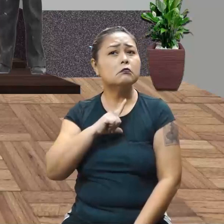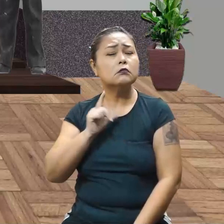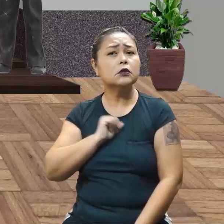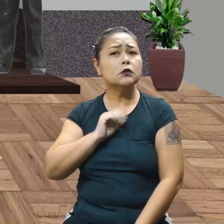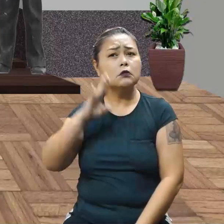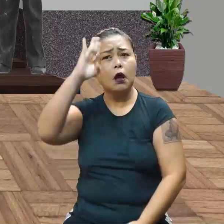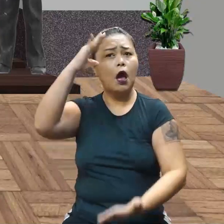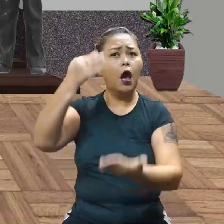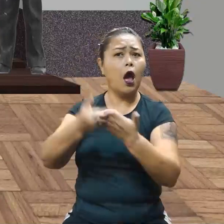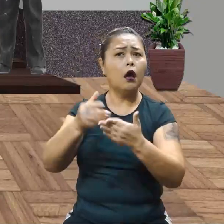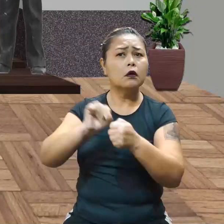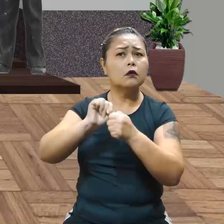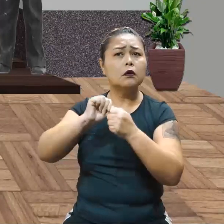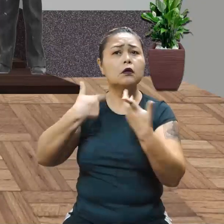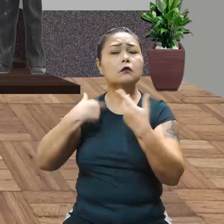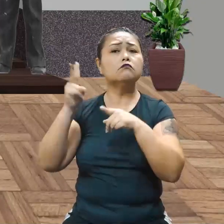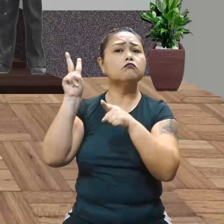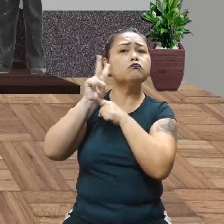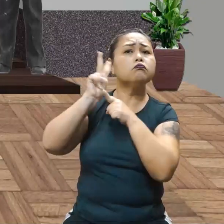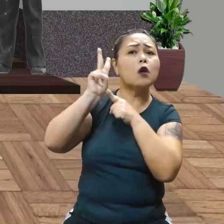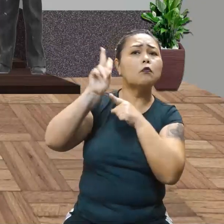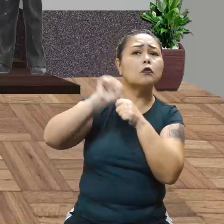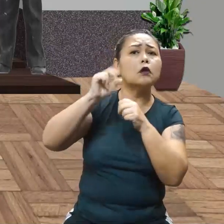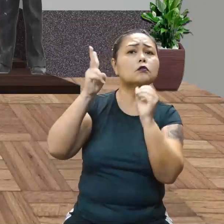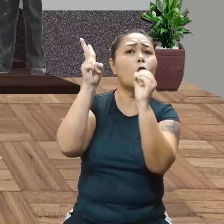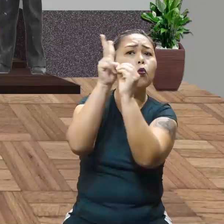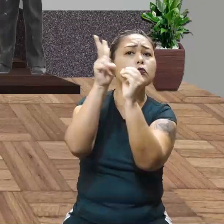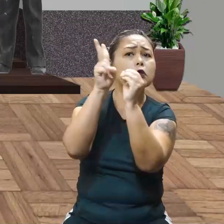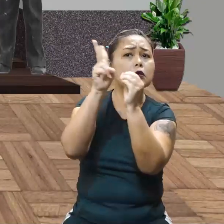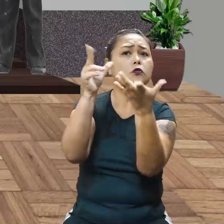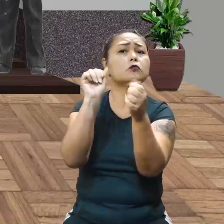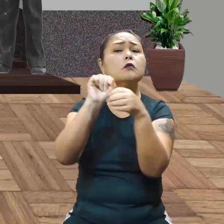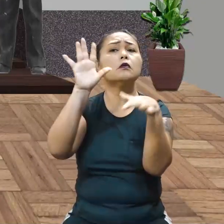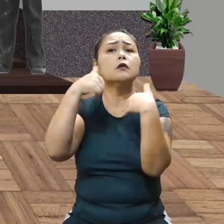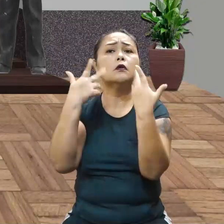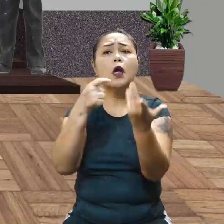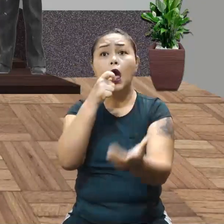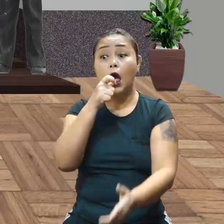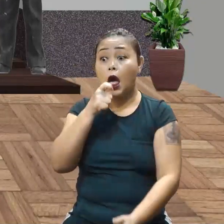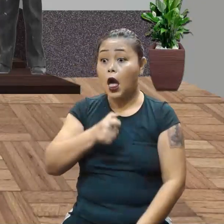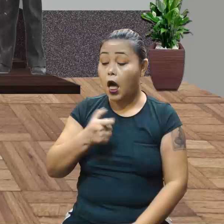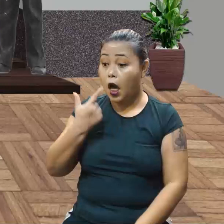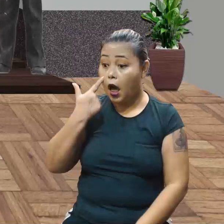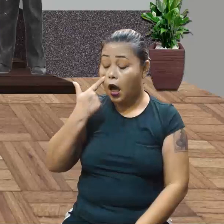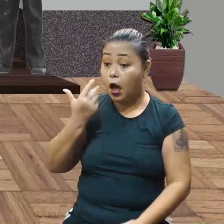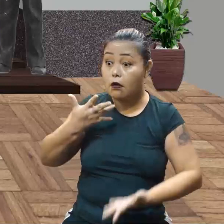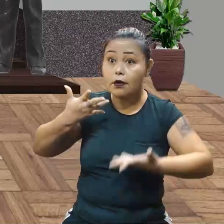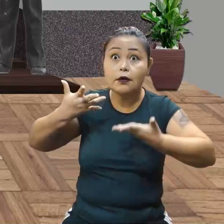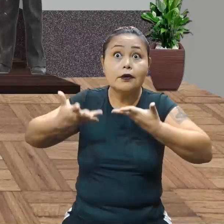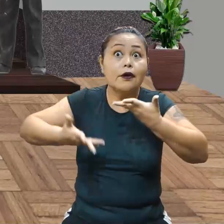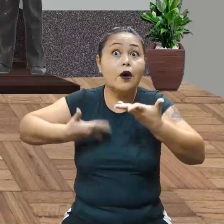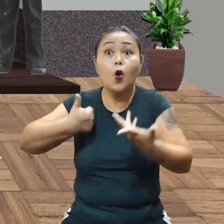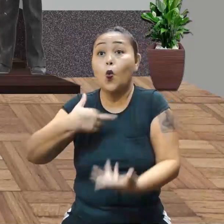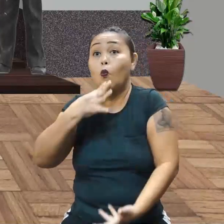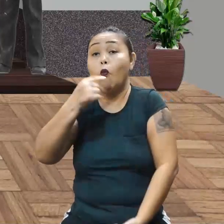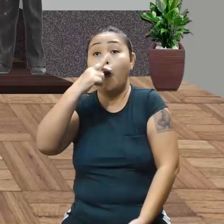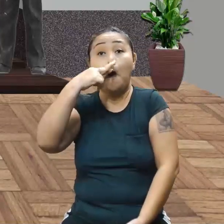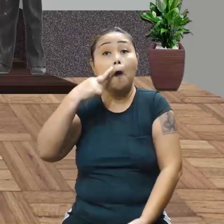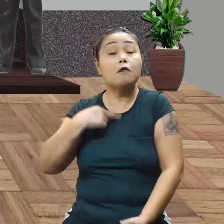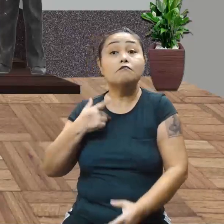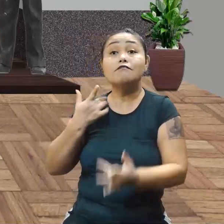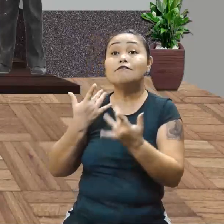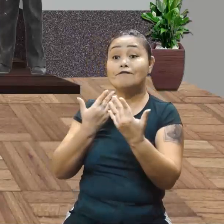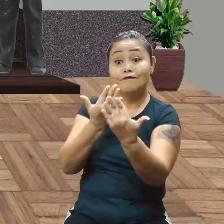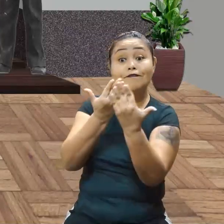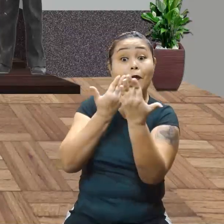causa indígena. Albert Einstein, ele se vê tão empolgado, ele não conhece Rondon pessoalmente,